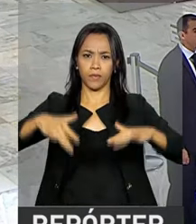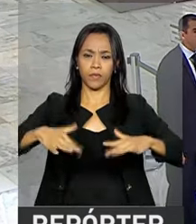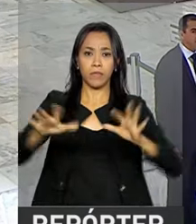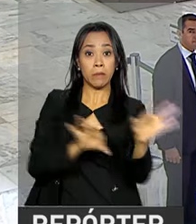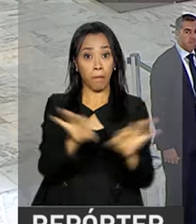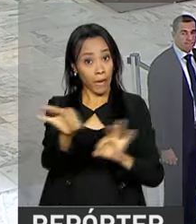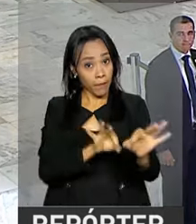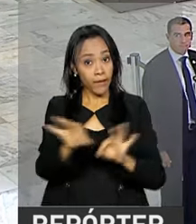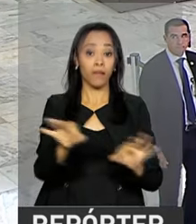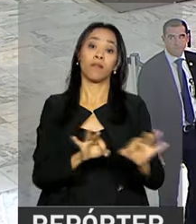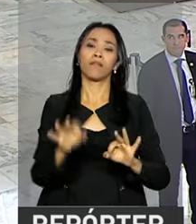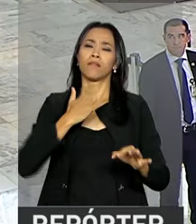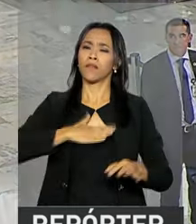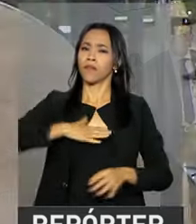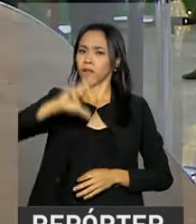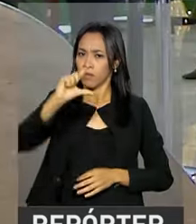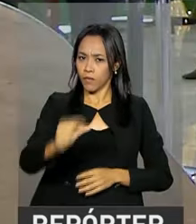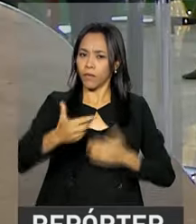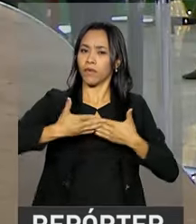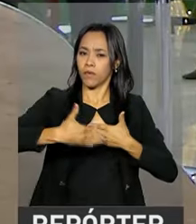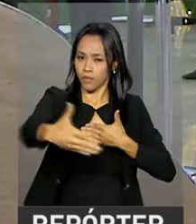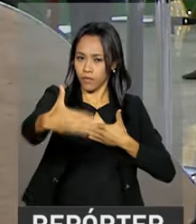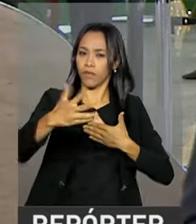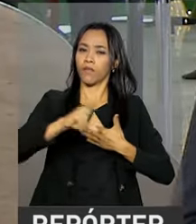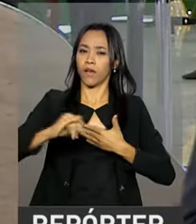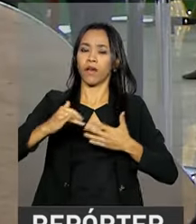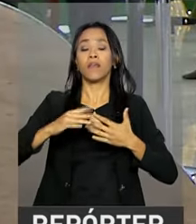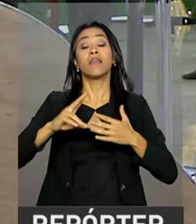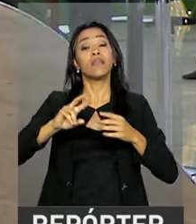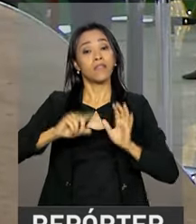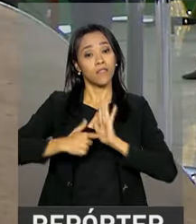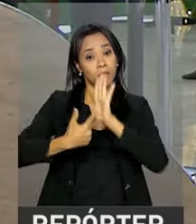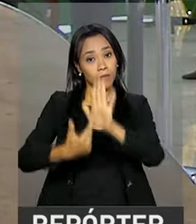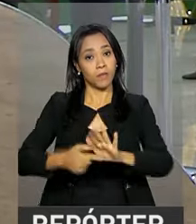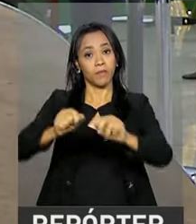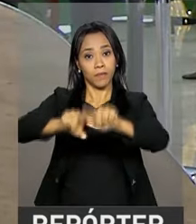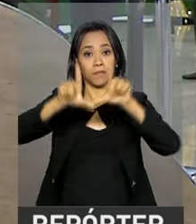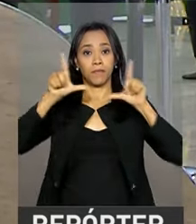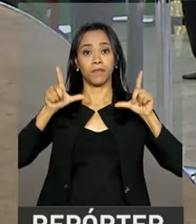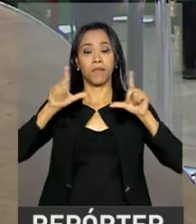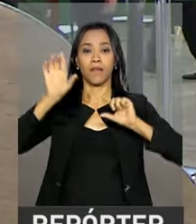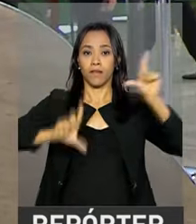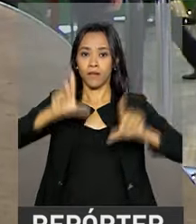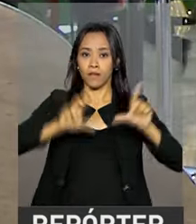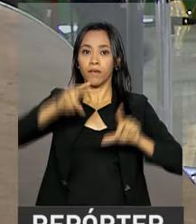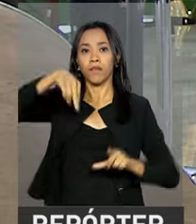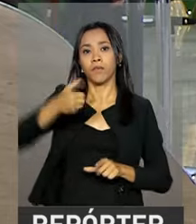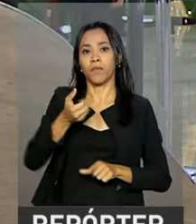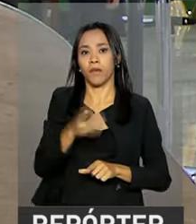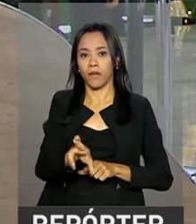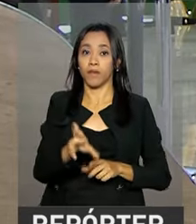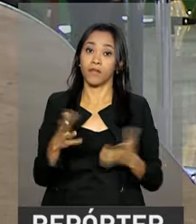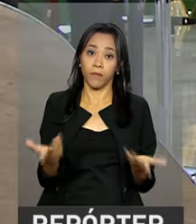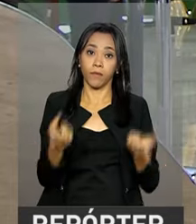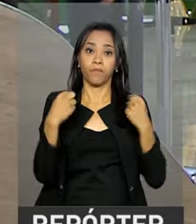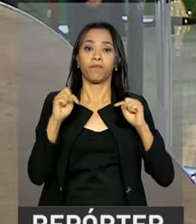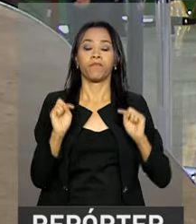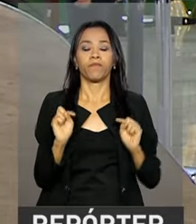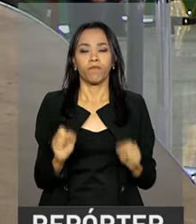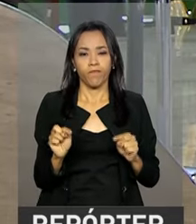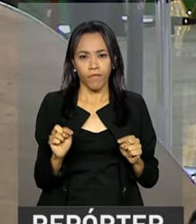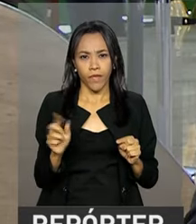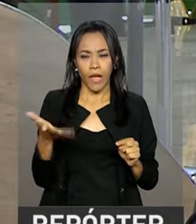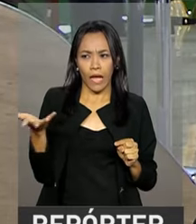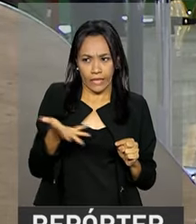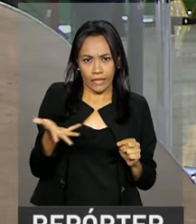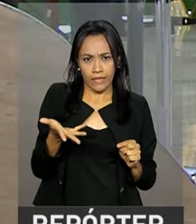cerimônia que deve começar daqui a pouco e vai ser transmitida ao vivo pela tv NBR olha Leandro a expectativa